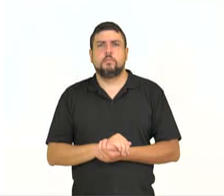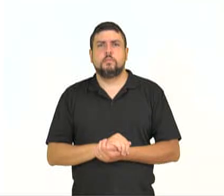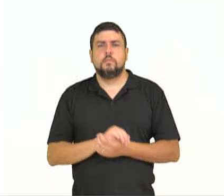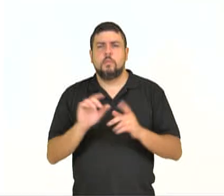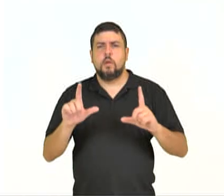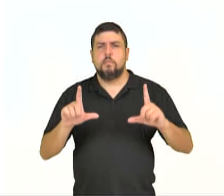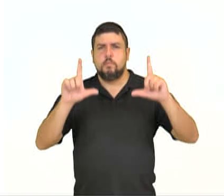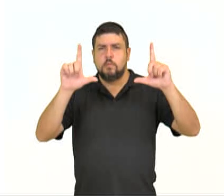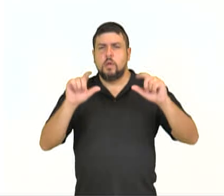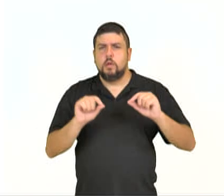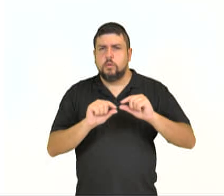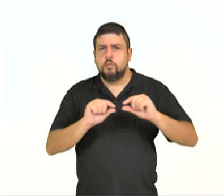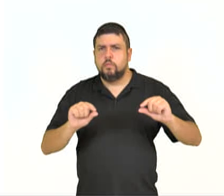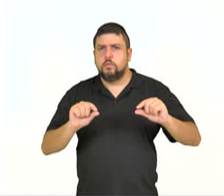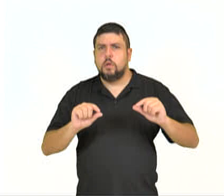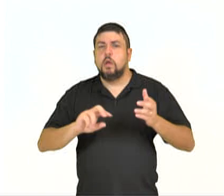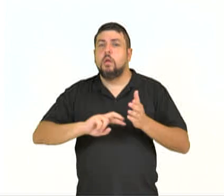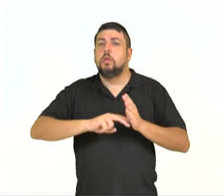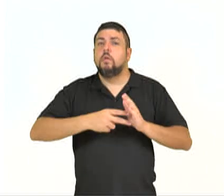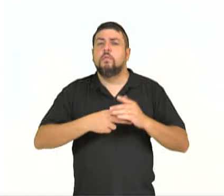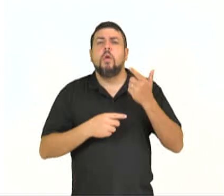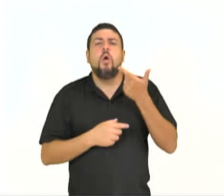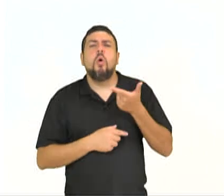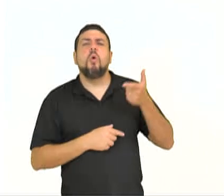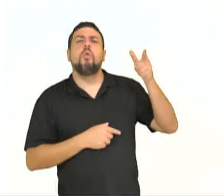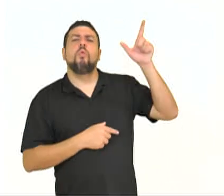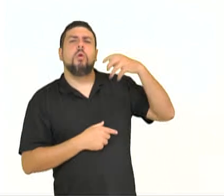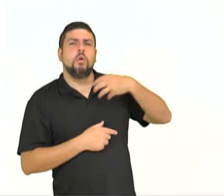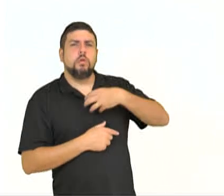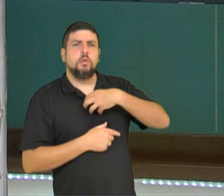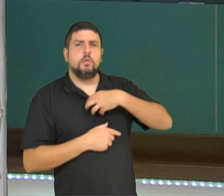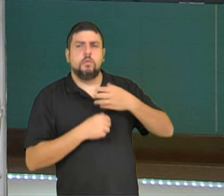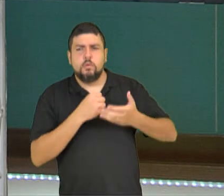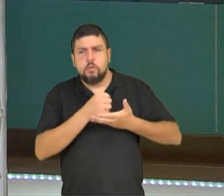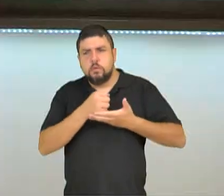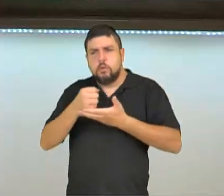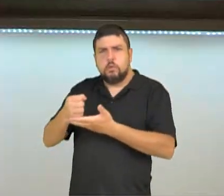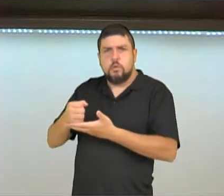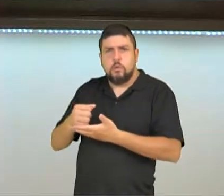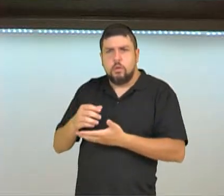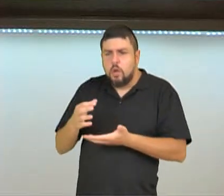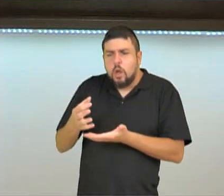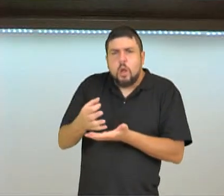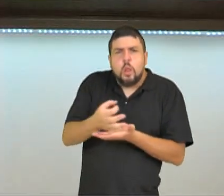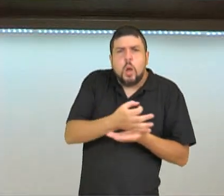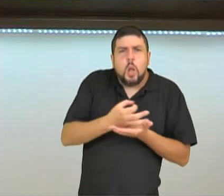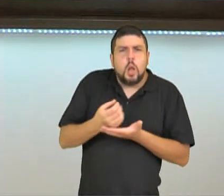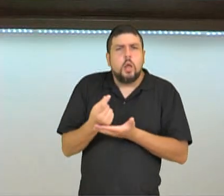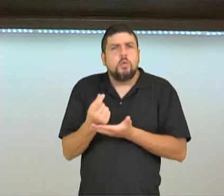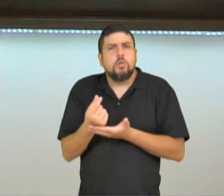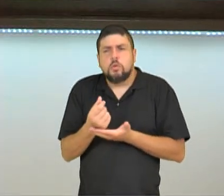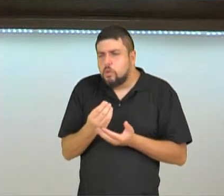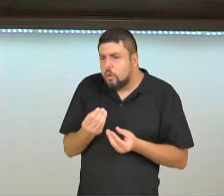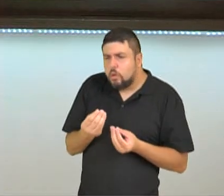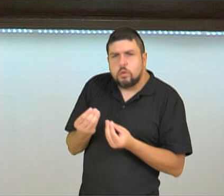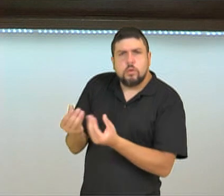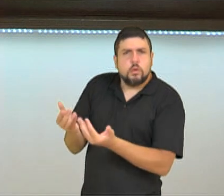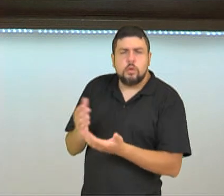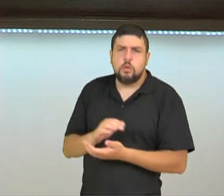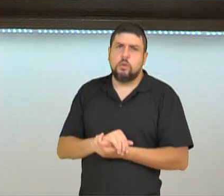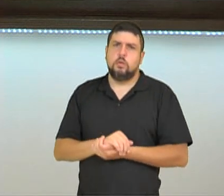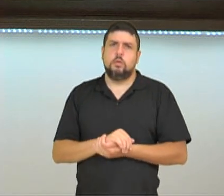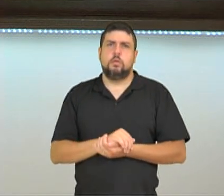que existem outras formas de ajudar, ao invés de dar esmolas. Isso mesmo, como vimos aí, toda essa construção,